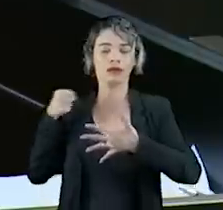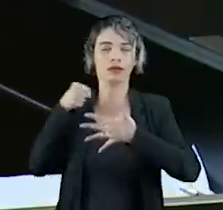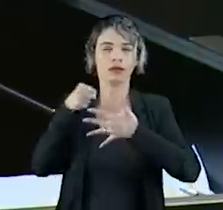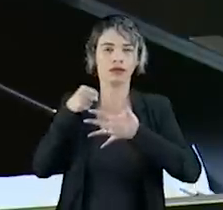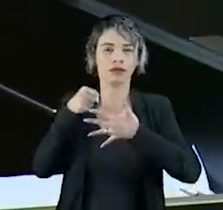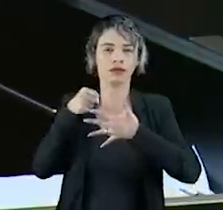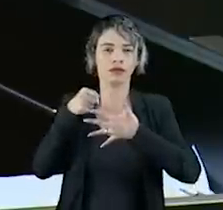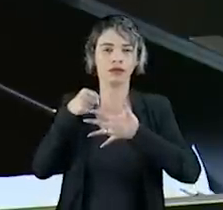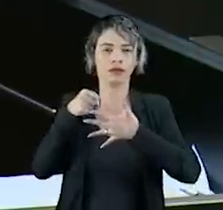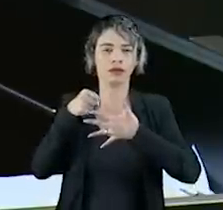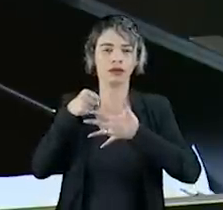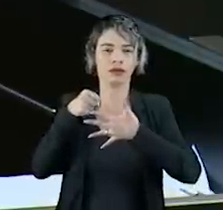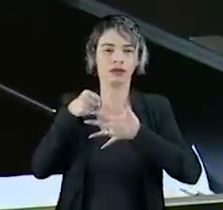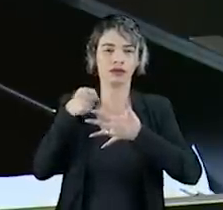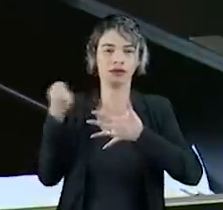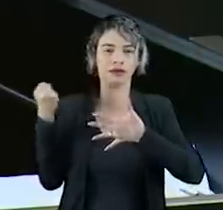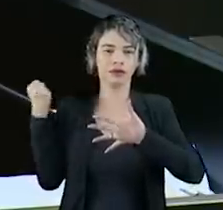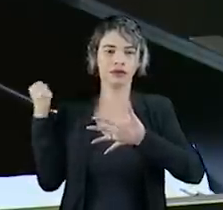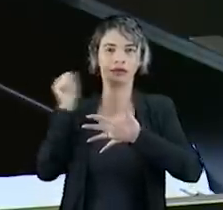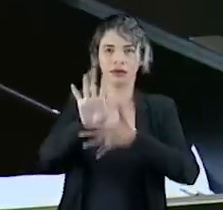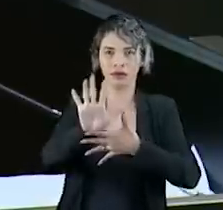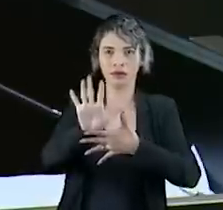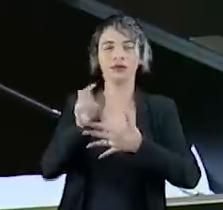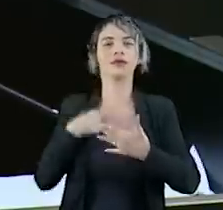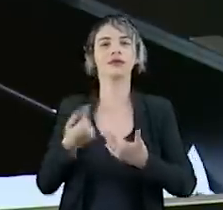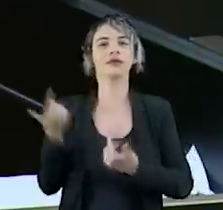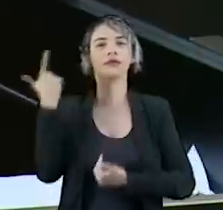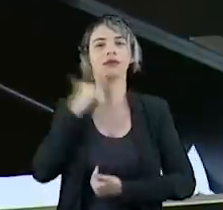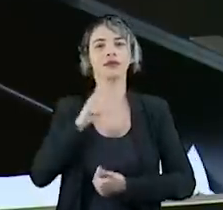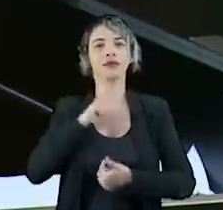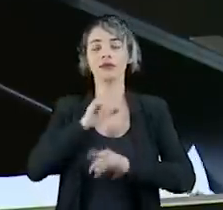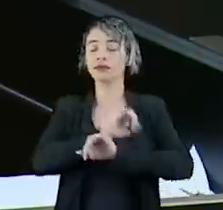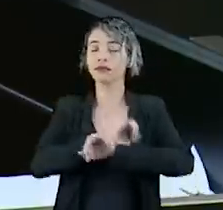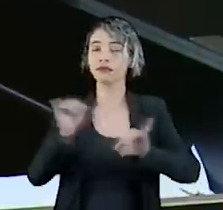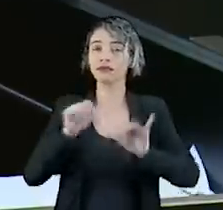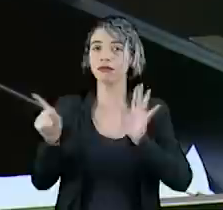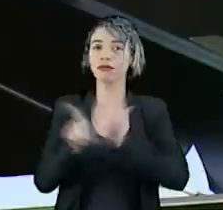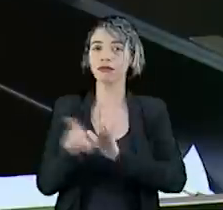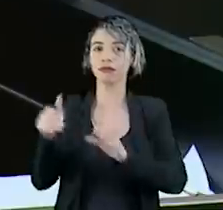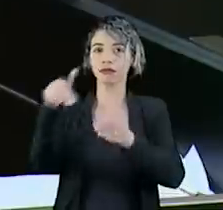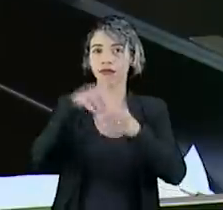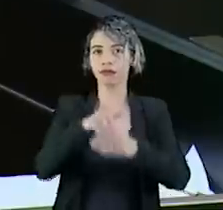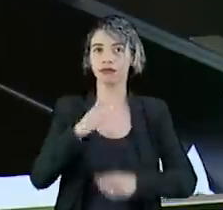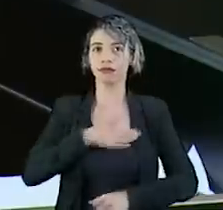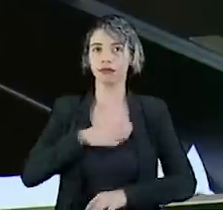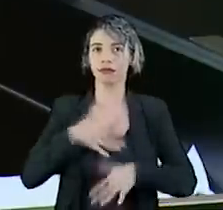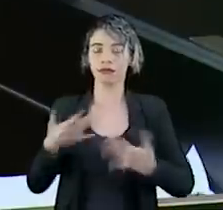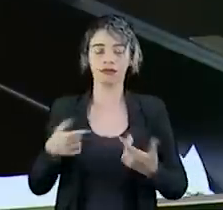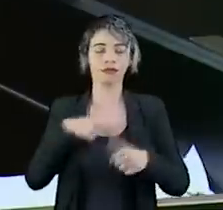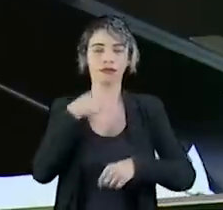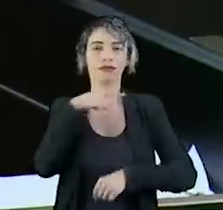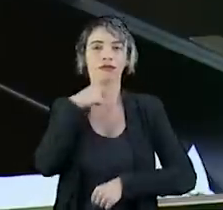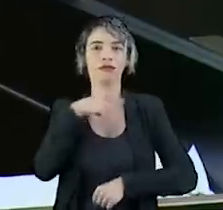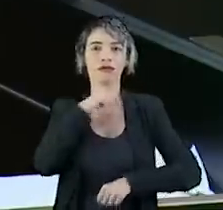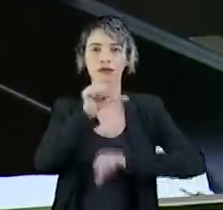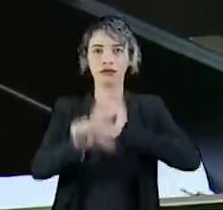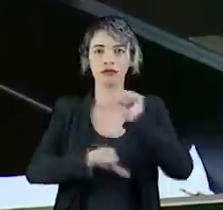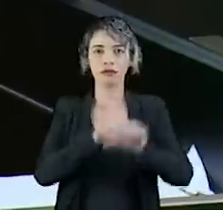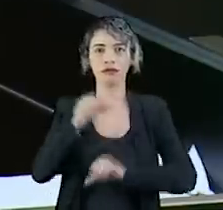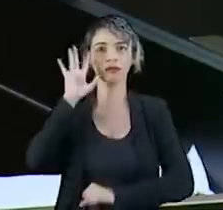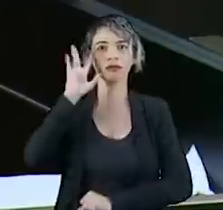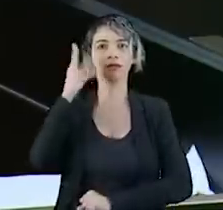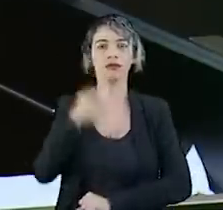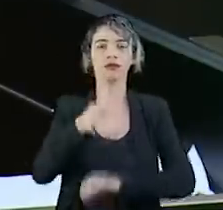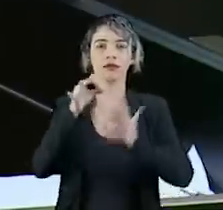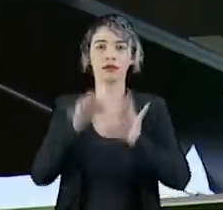apresentaram memoriais com argumentos que não infirmam as conclusões contidas neste voto portanto incapazes de alterar o mérito da